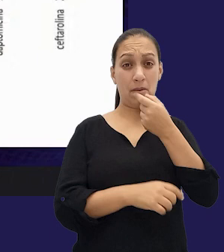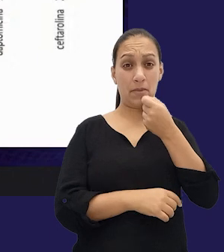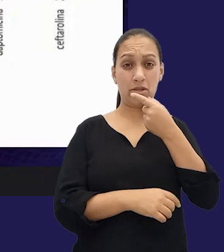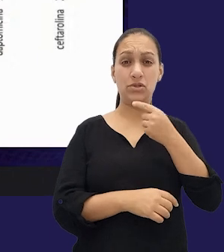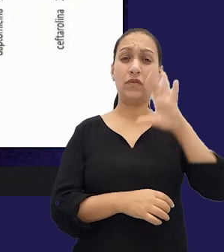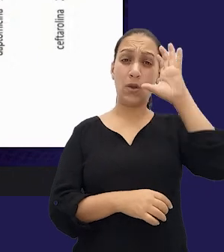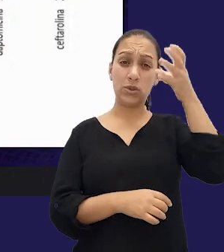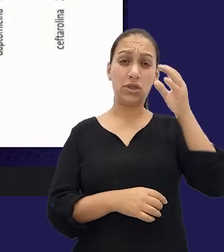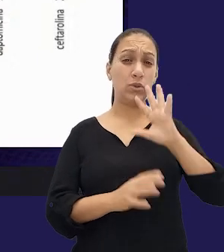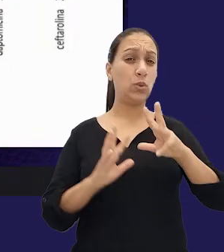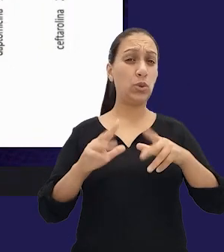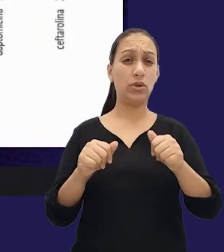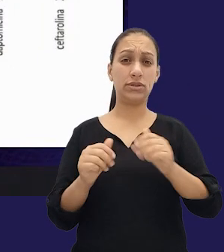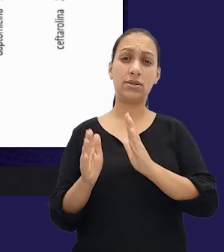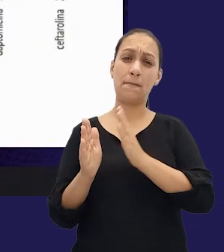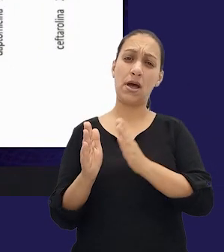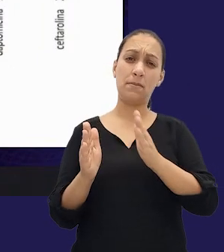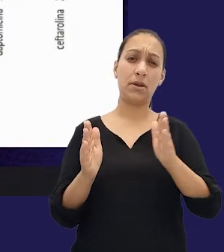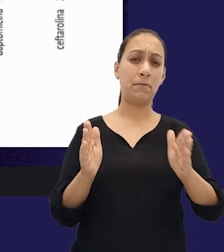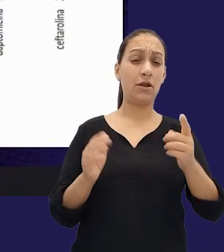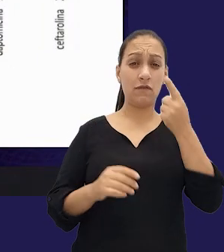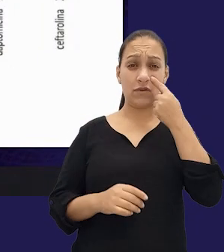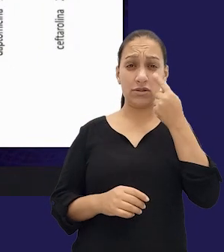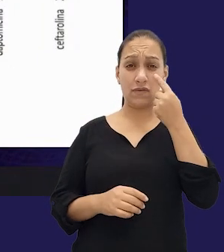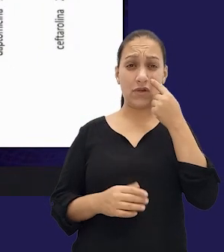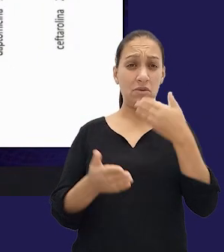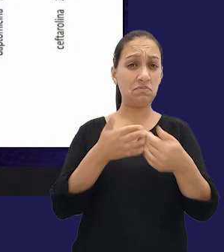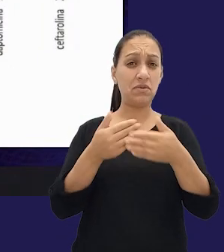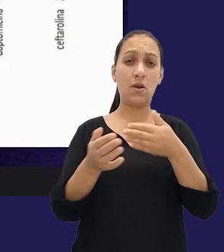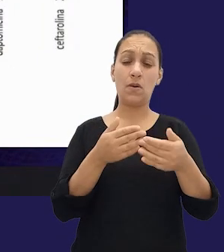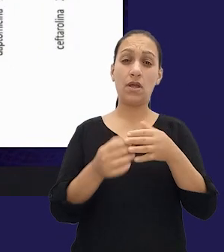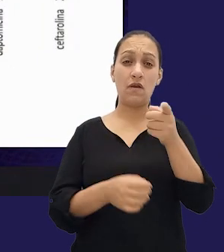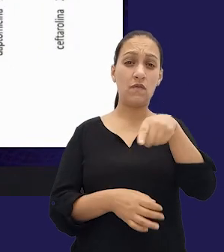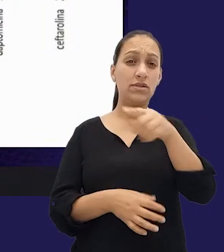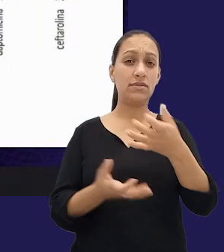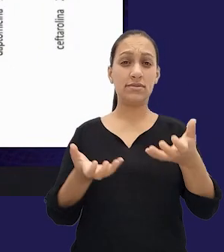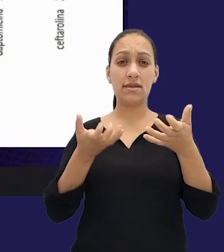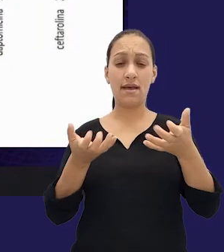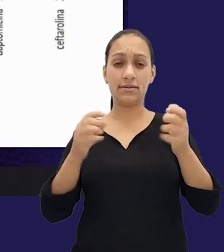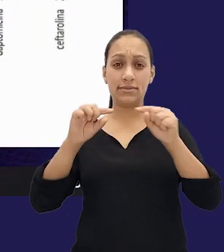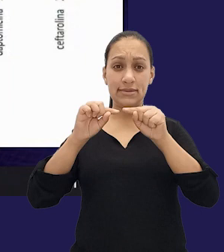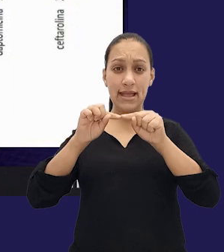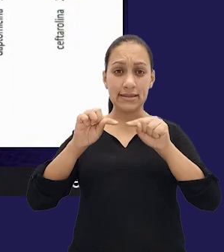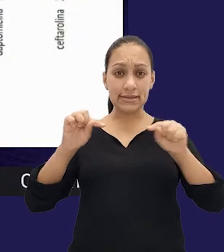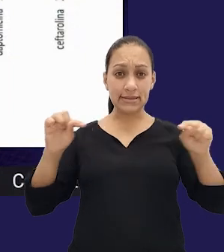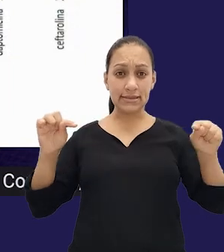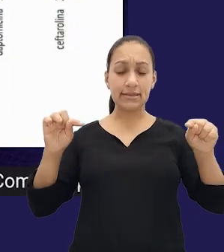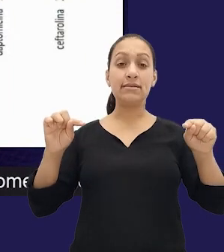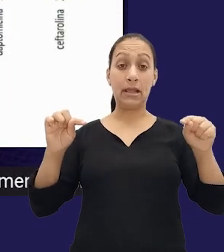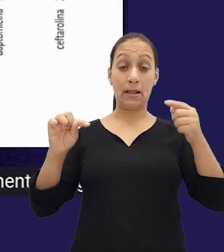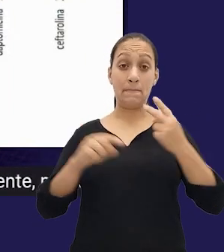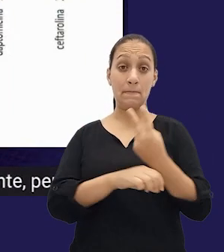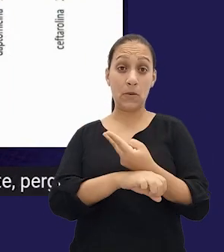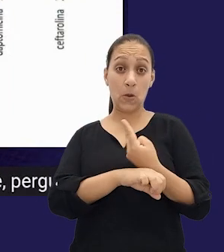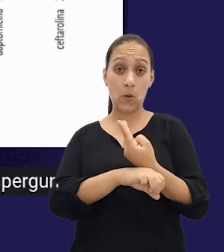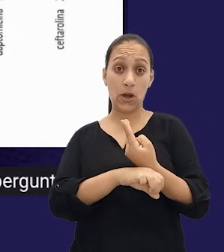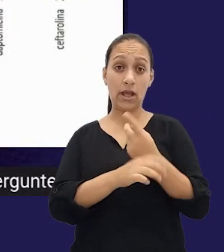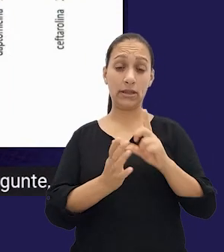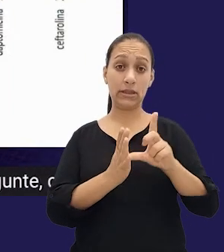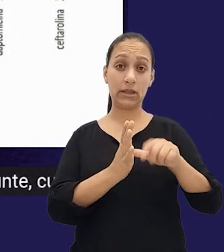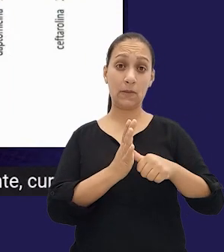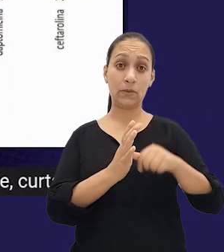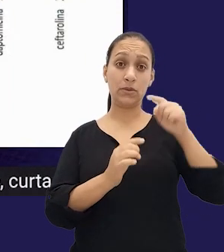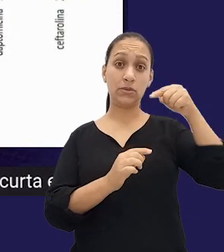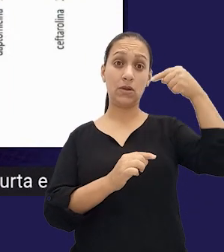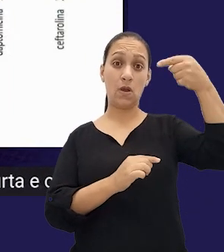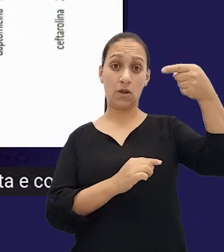drogas antimicrobianas, tá? Vocês podem olhar qualquer uma que vocês queiram aqui na linha de baixo e procurar depois no outro